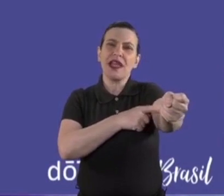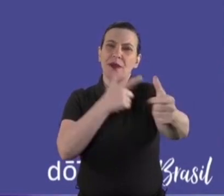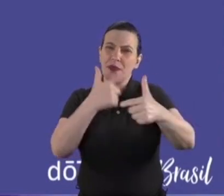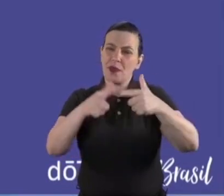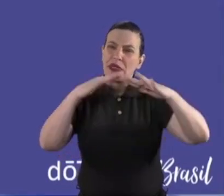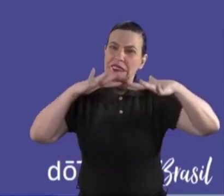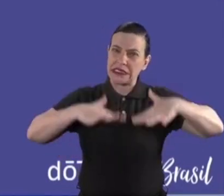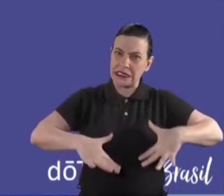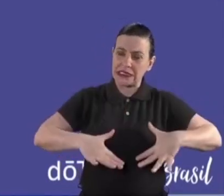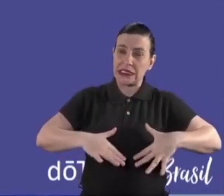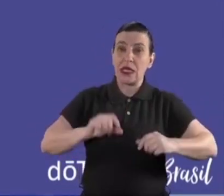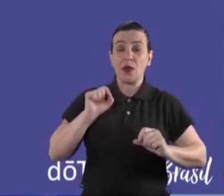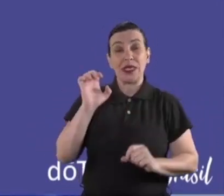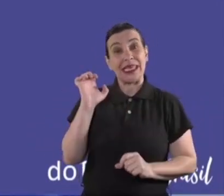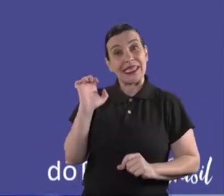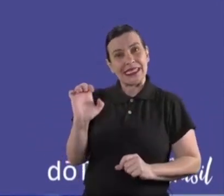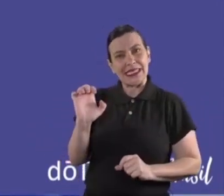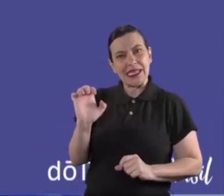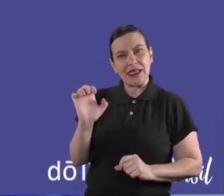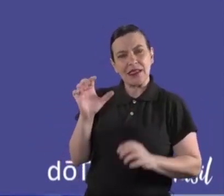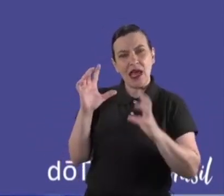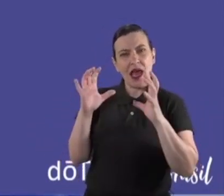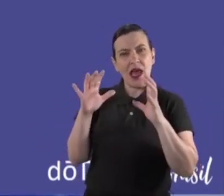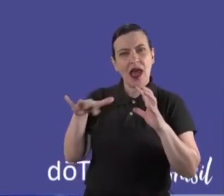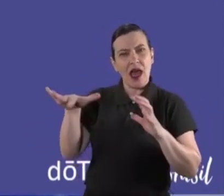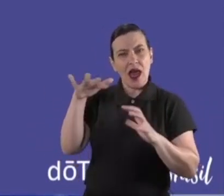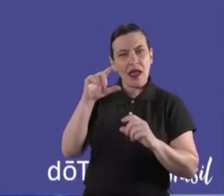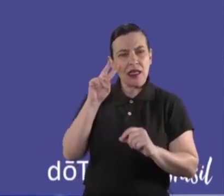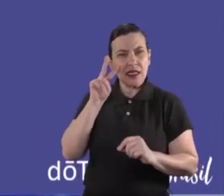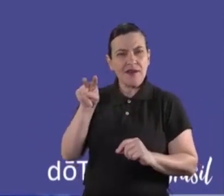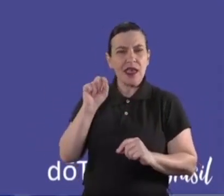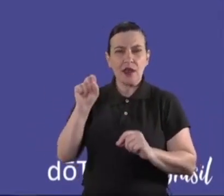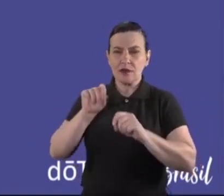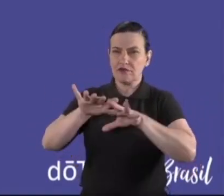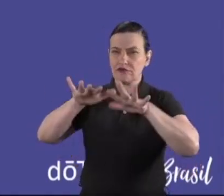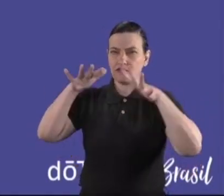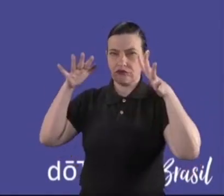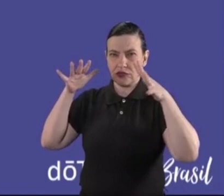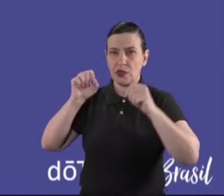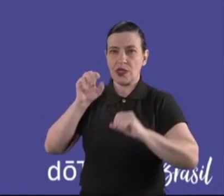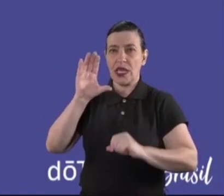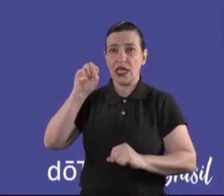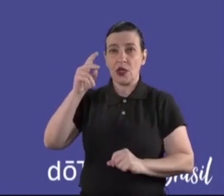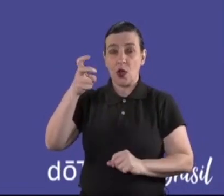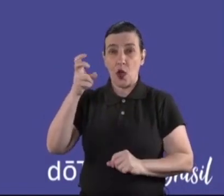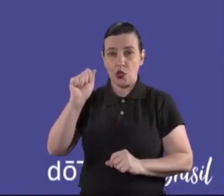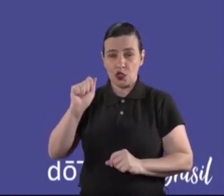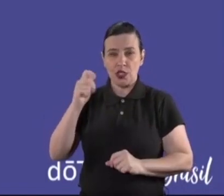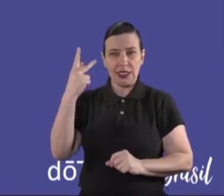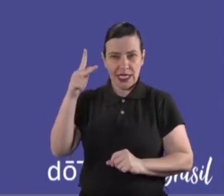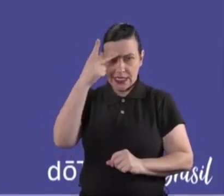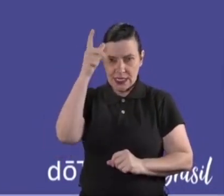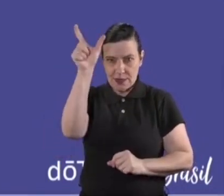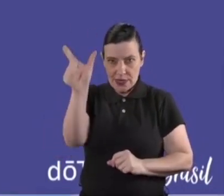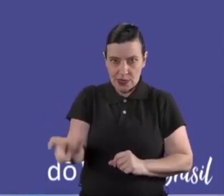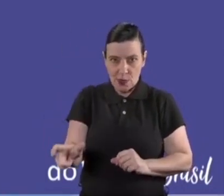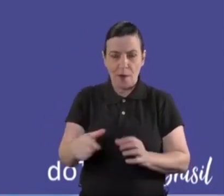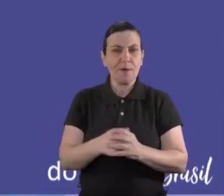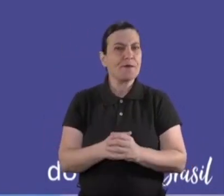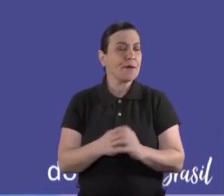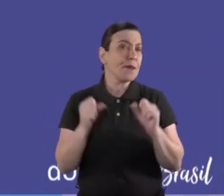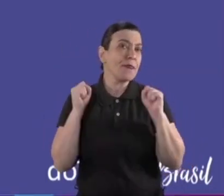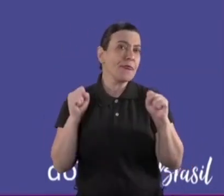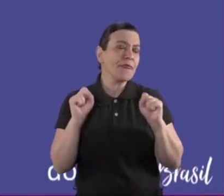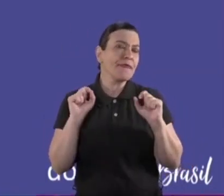esquerda, a gente consegue identificar uma área que nós chamamos de hiperradiância na coxa esquerda desse indivíduo aqui, o que